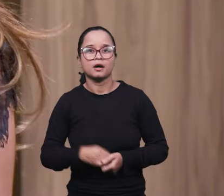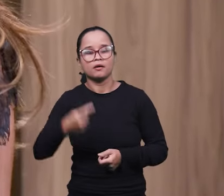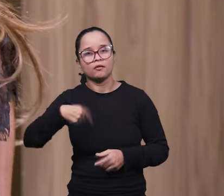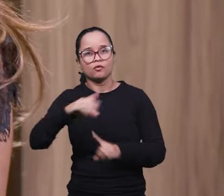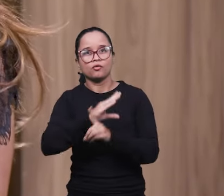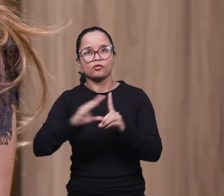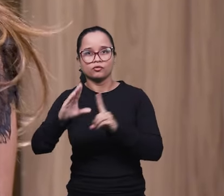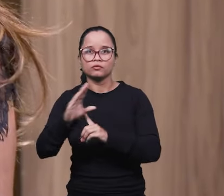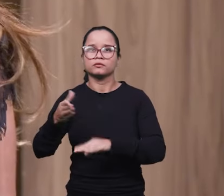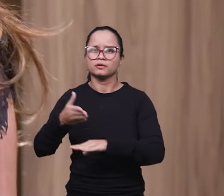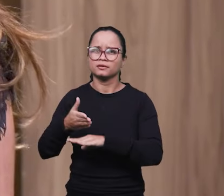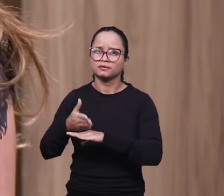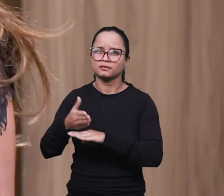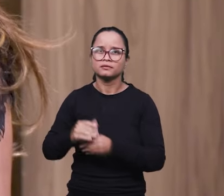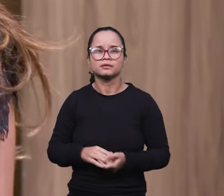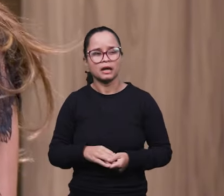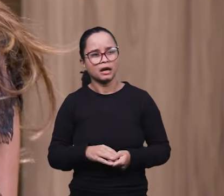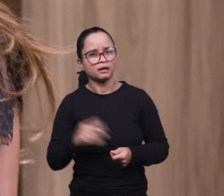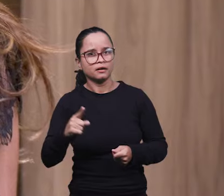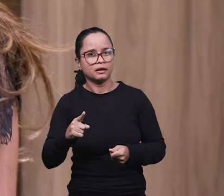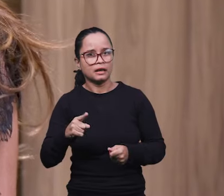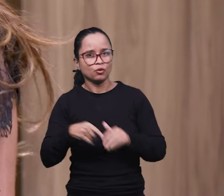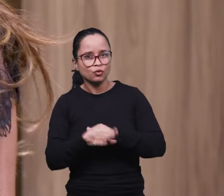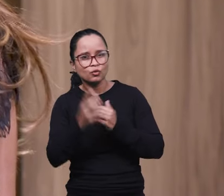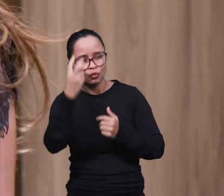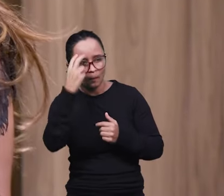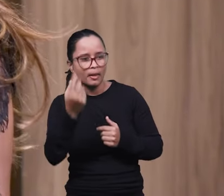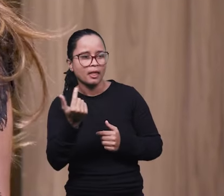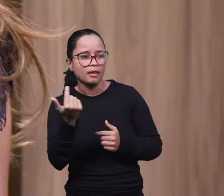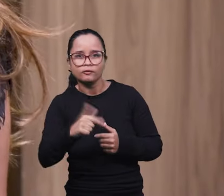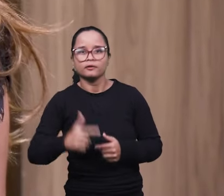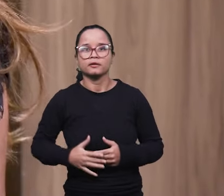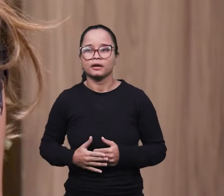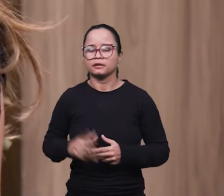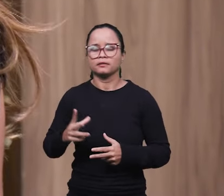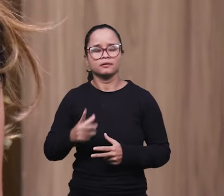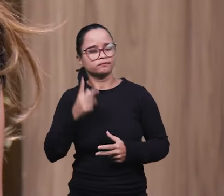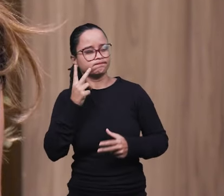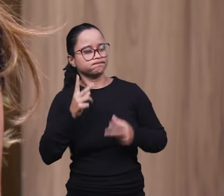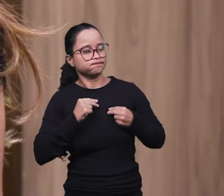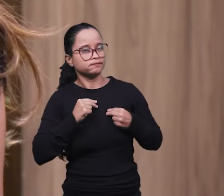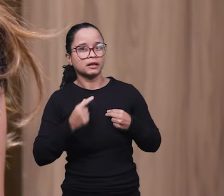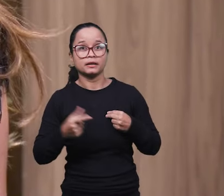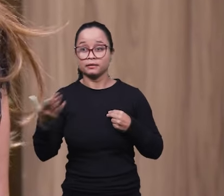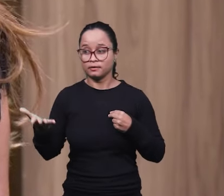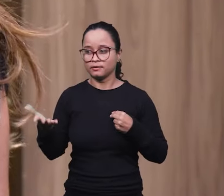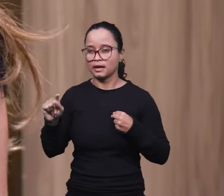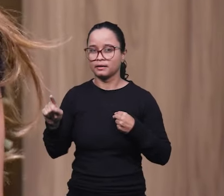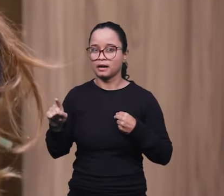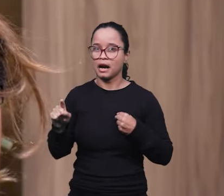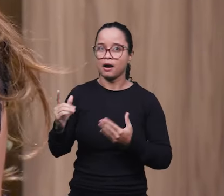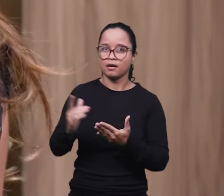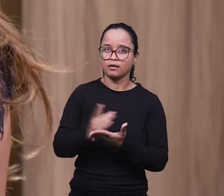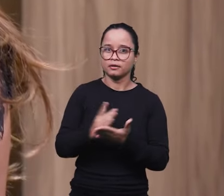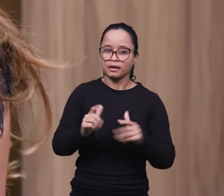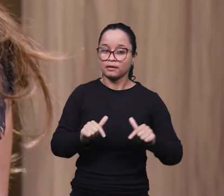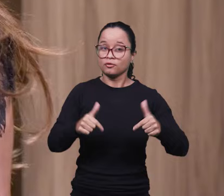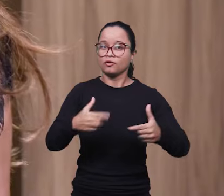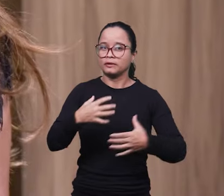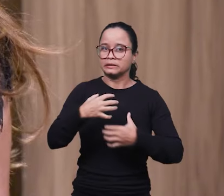disso eles não tinham esse hábito mas só de olhar aquilo Eles já se espantavam então às vezes são as pequenas coisas nas nossas ações no nosso modo de